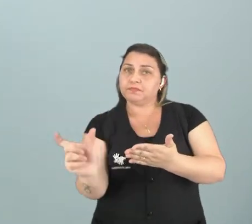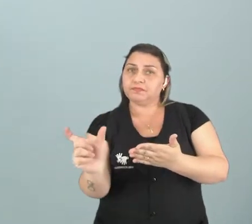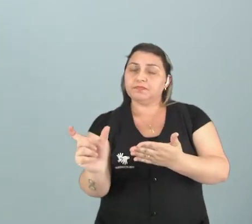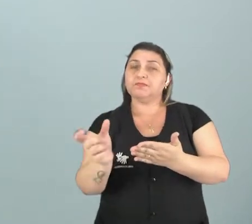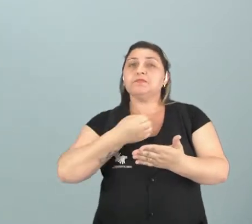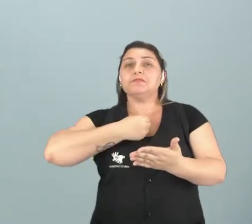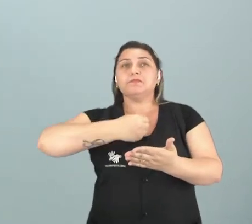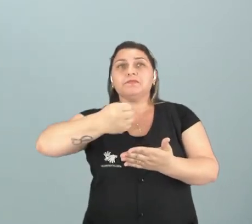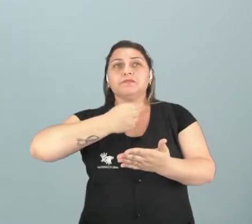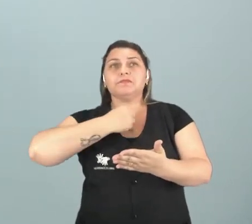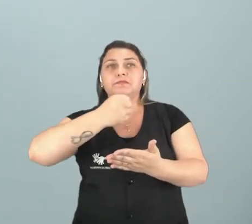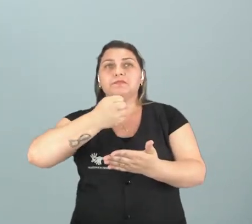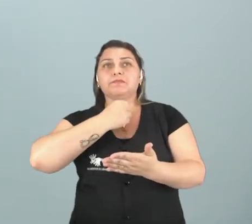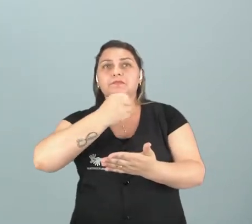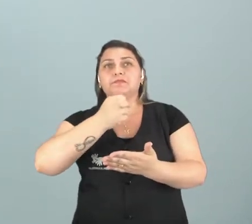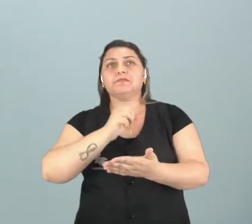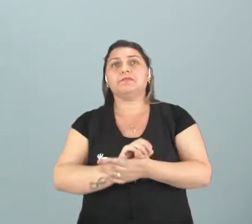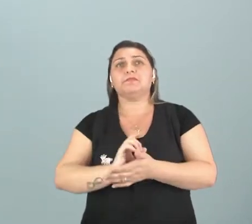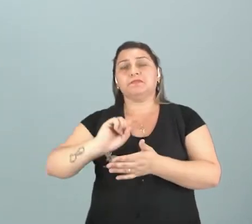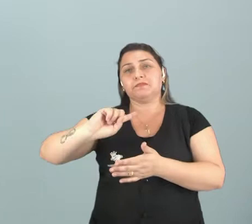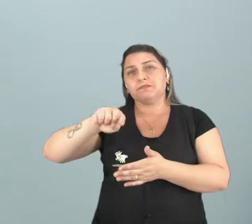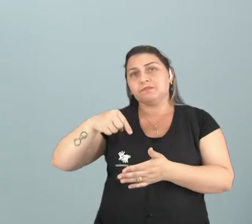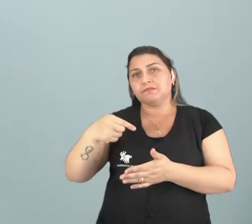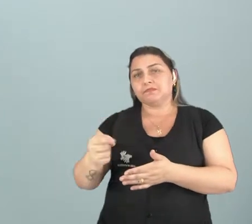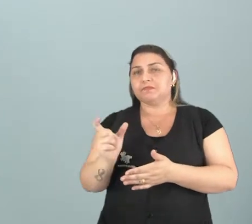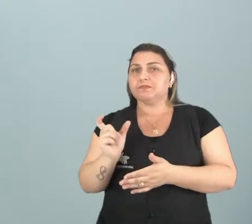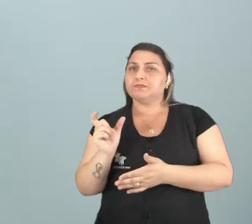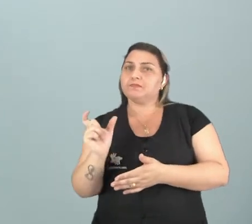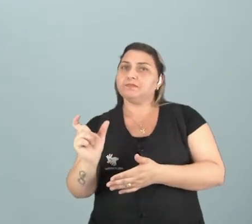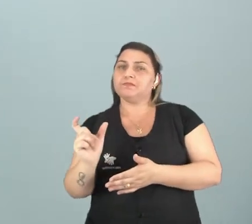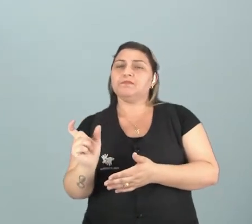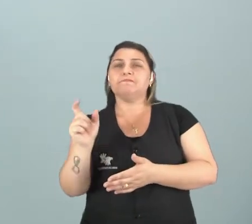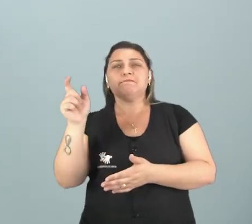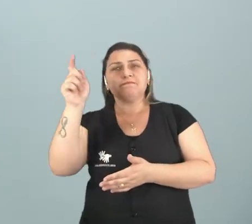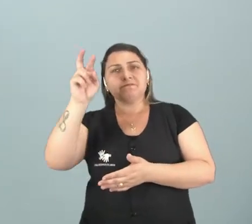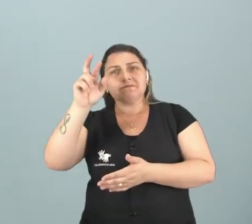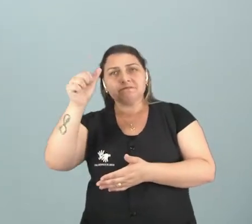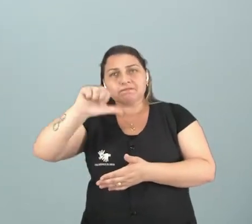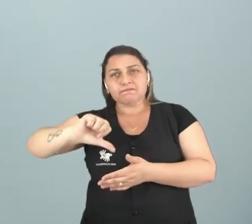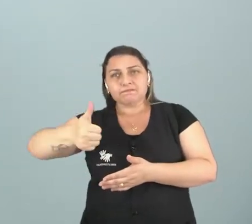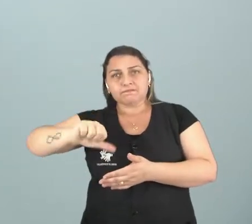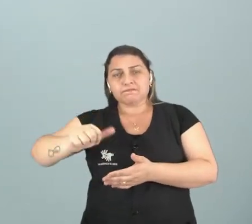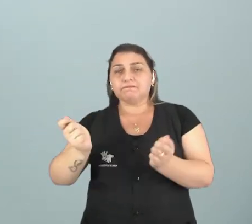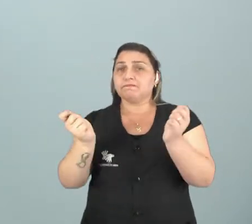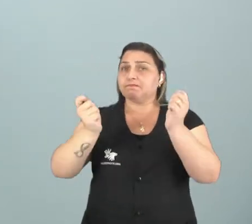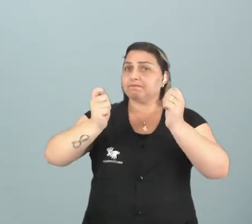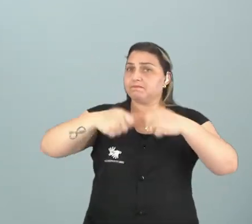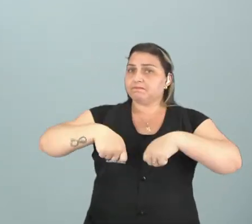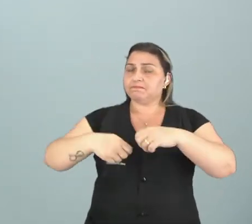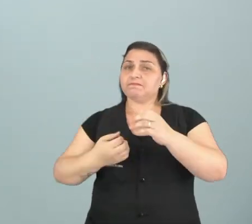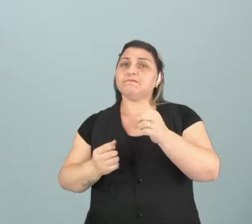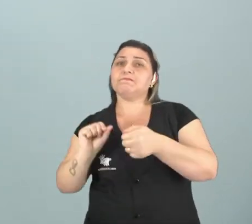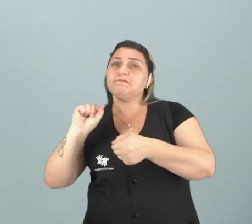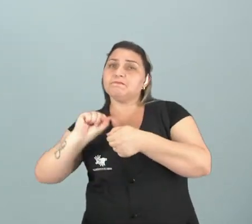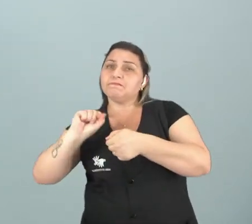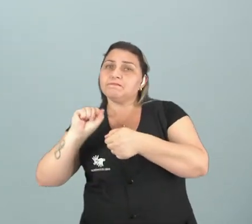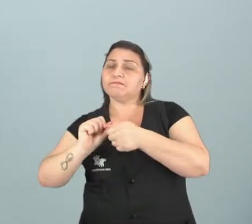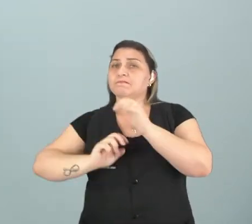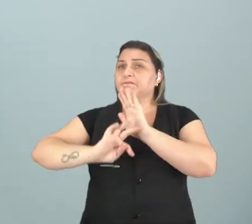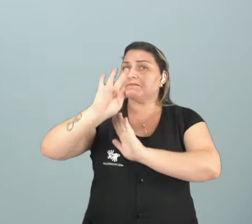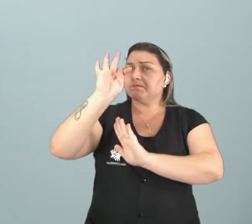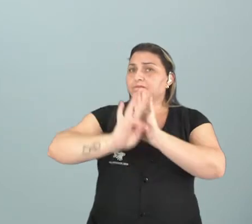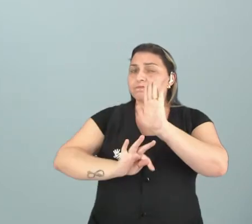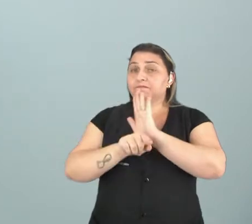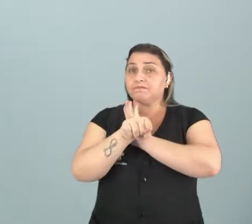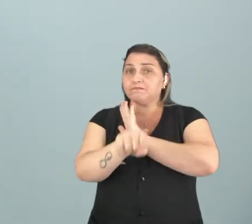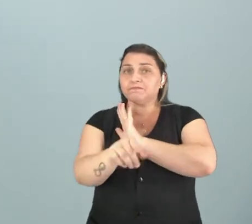uma reportagem. E depois desse trecho, nós vamos analisar as condições de produção desse texto